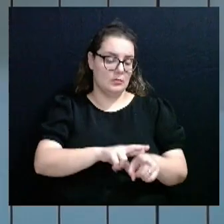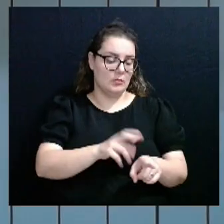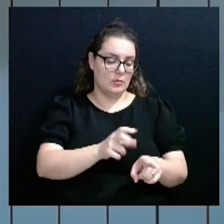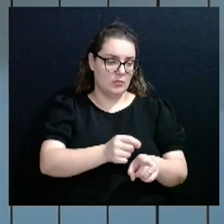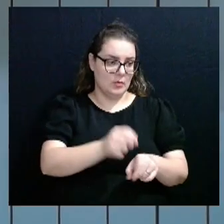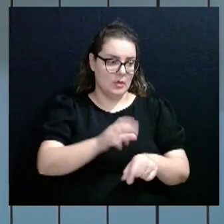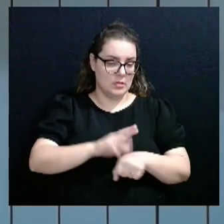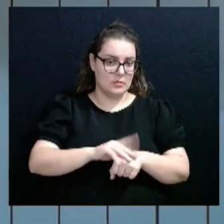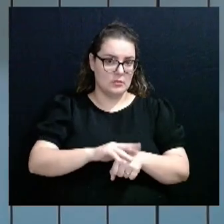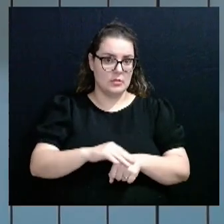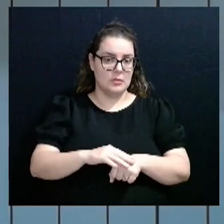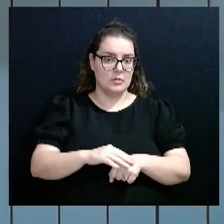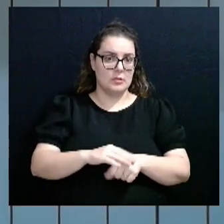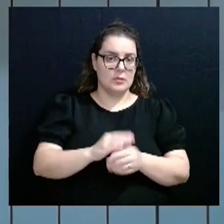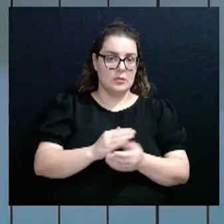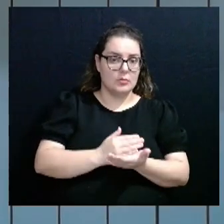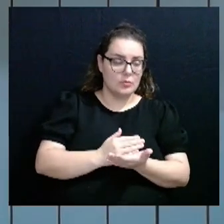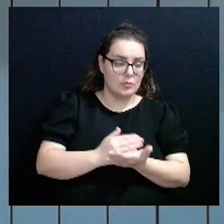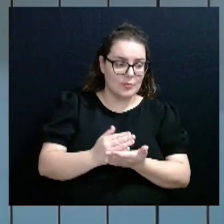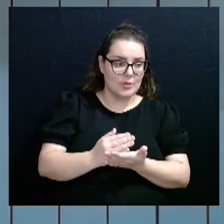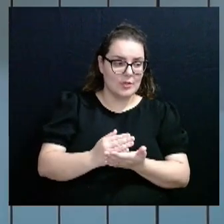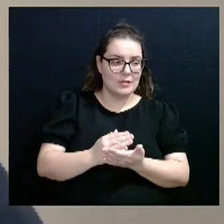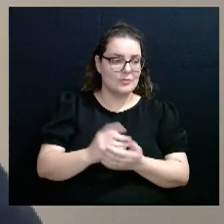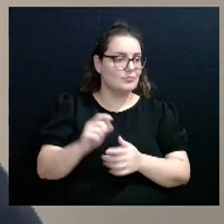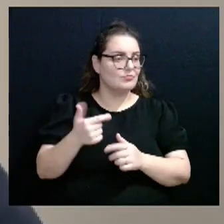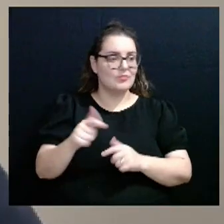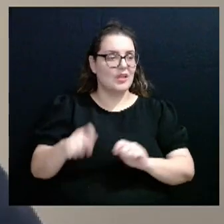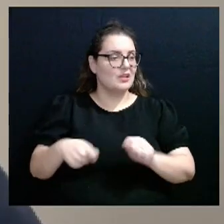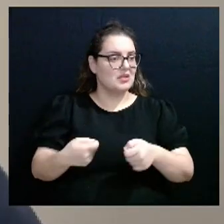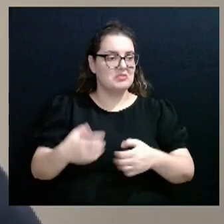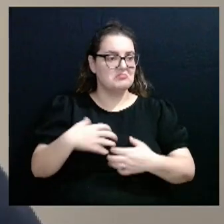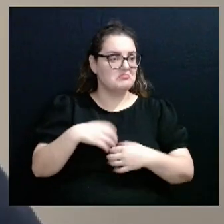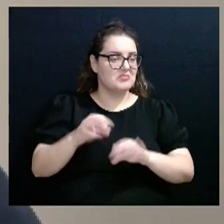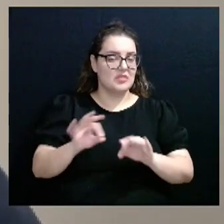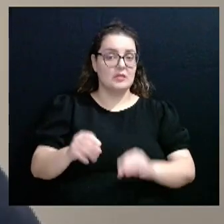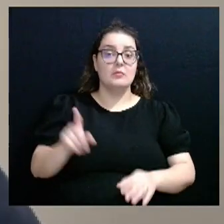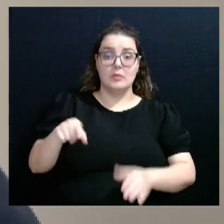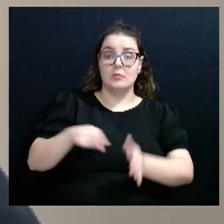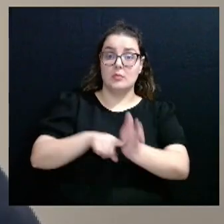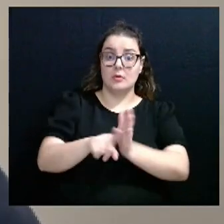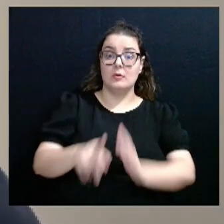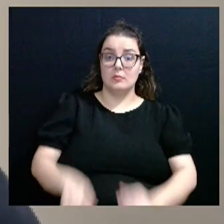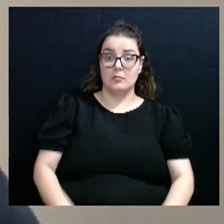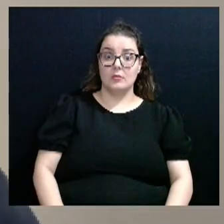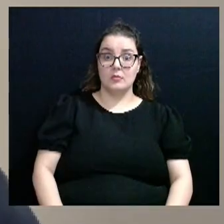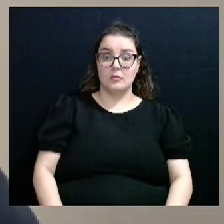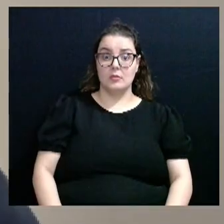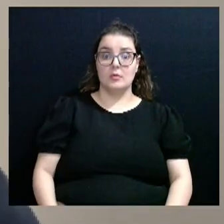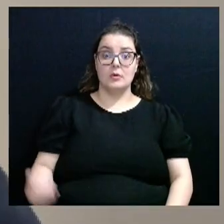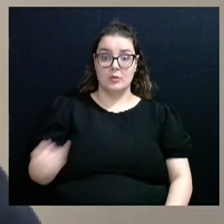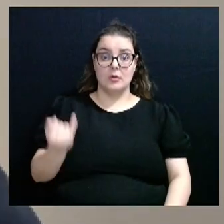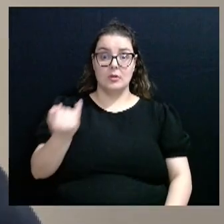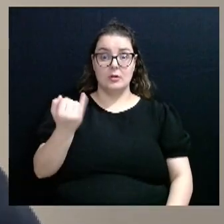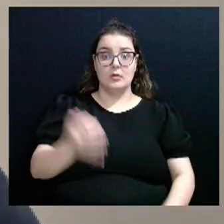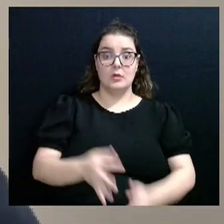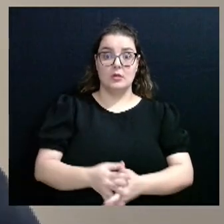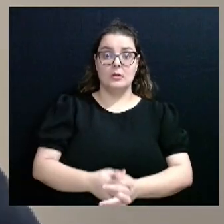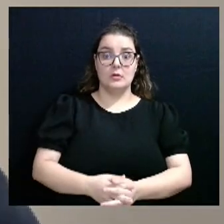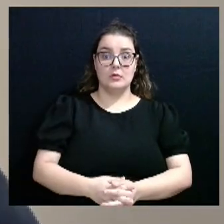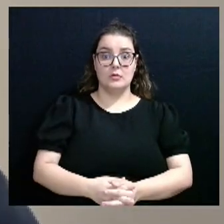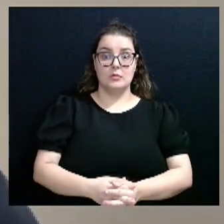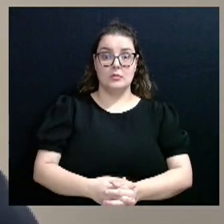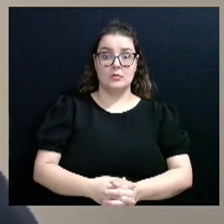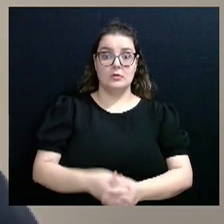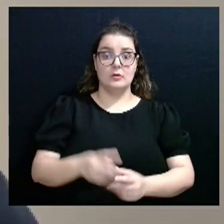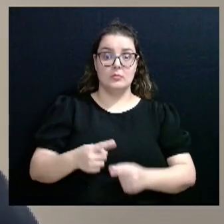fases iniciais? Essa pergunta é uma pergunta muito importante, né? Porque muitas vezes,